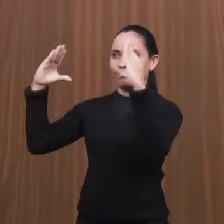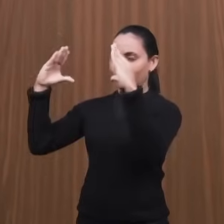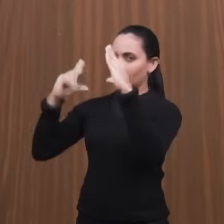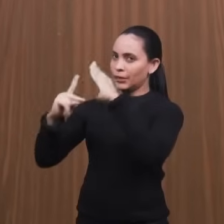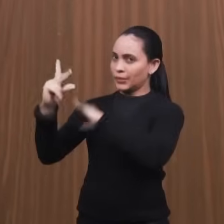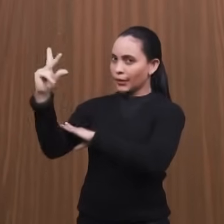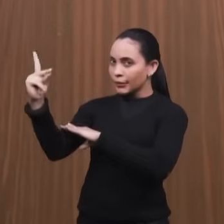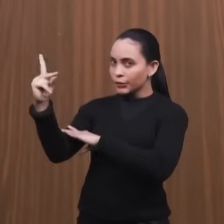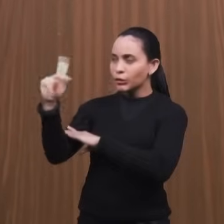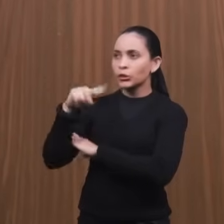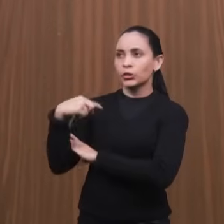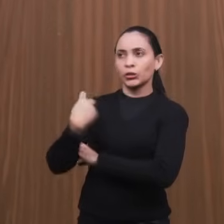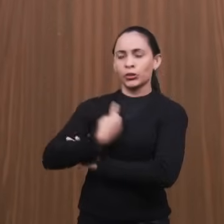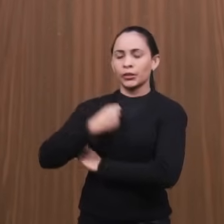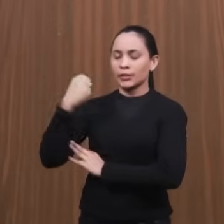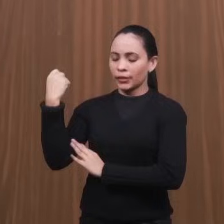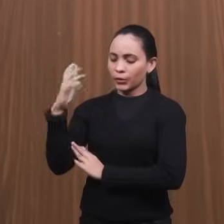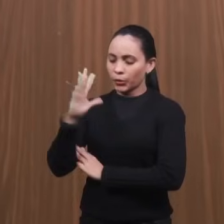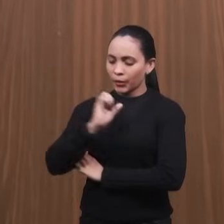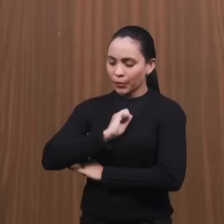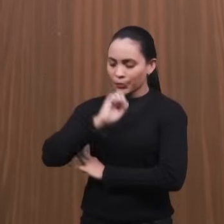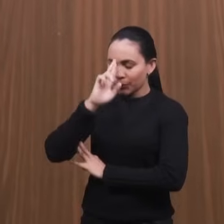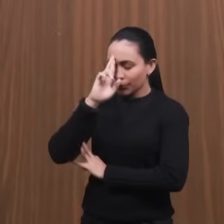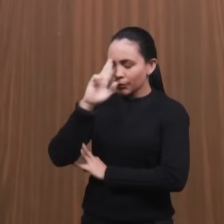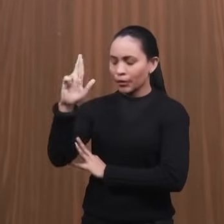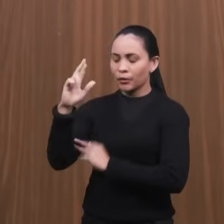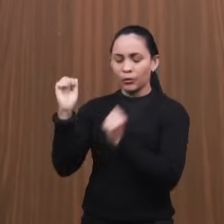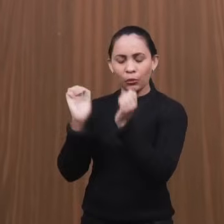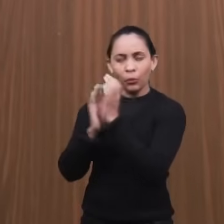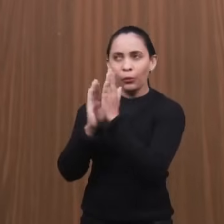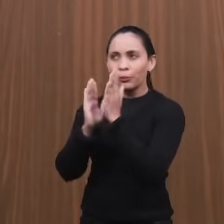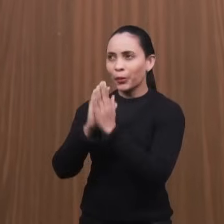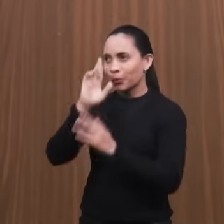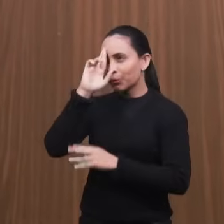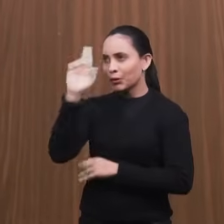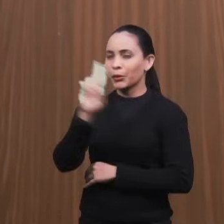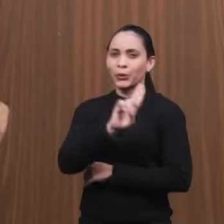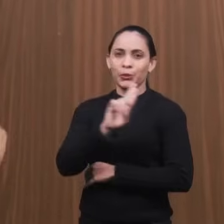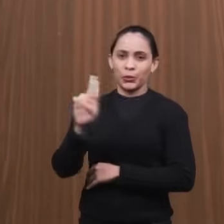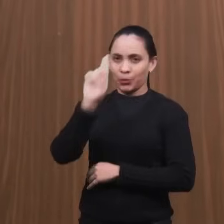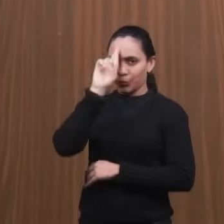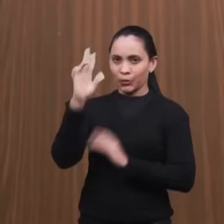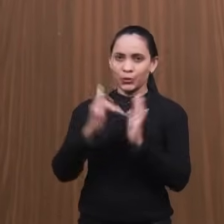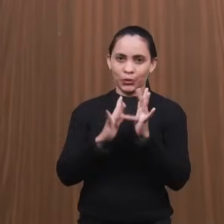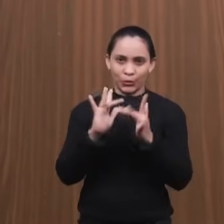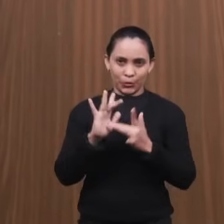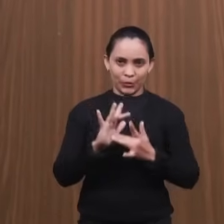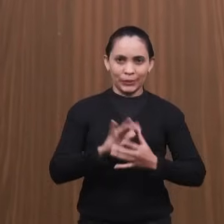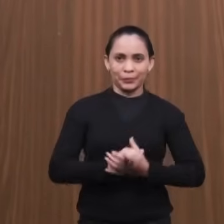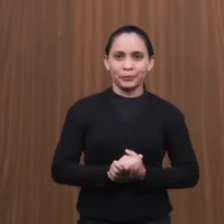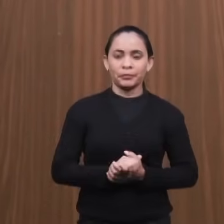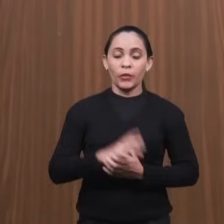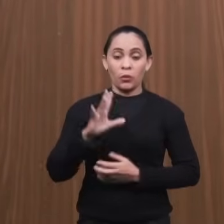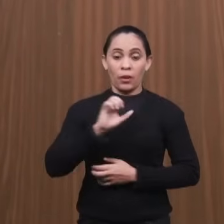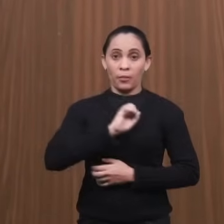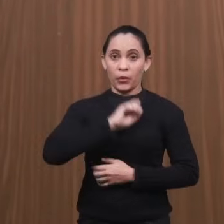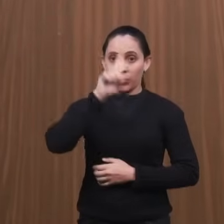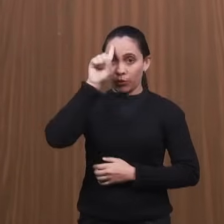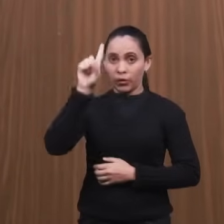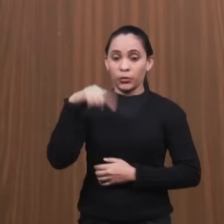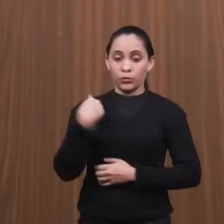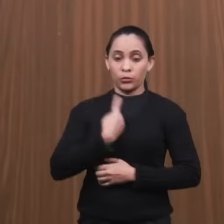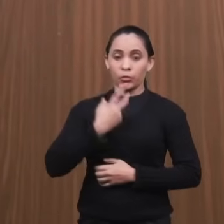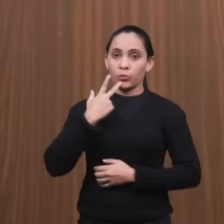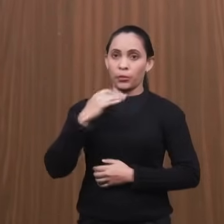eternidade. E por isso nós Te adoramos, nós Te glorificamos em nome do Senhor Jesus. E que o amor de Deus, o